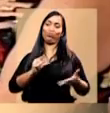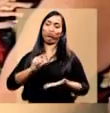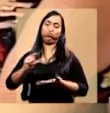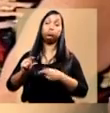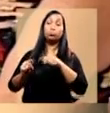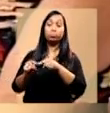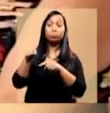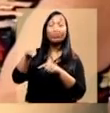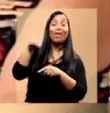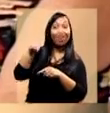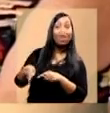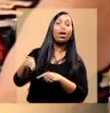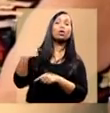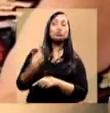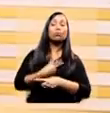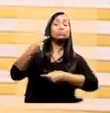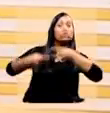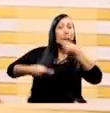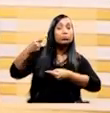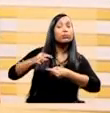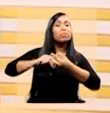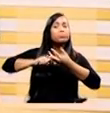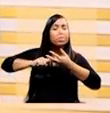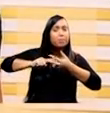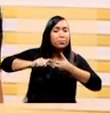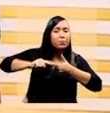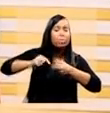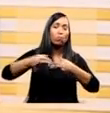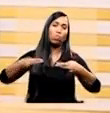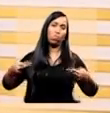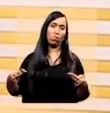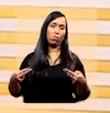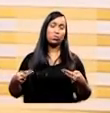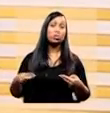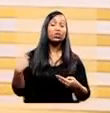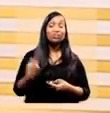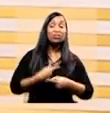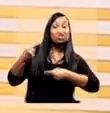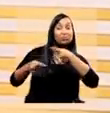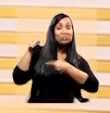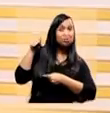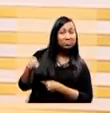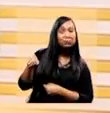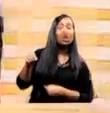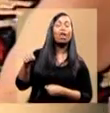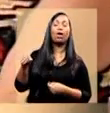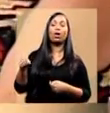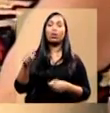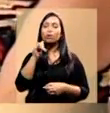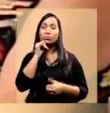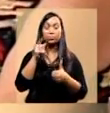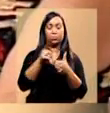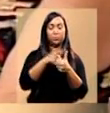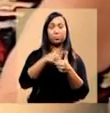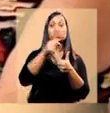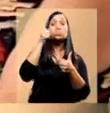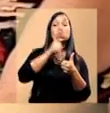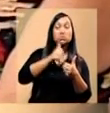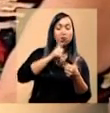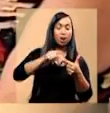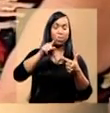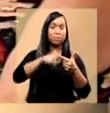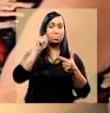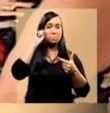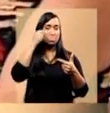melhorado o orçamento, porque ali nós estamos discutindo várias coisas. Nós discutimos ali raça,